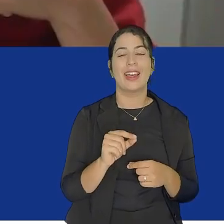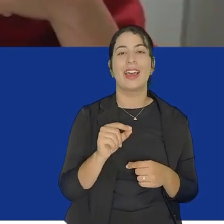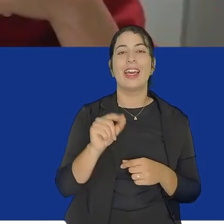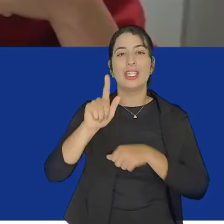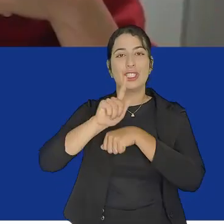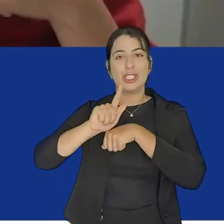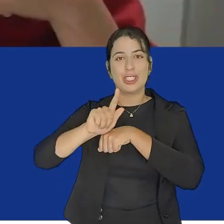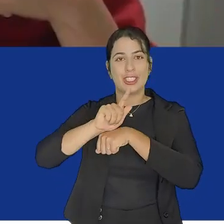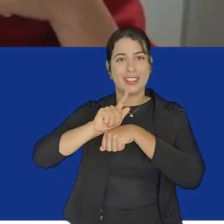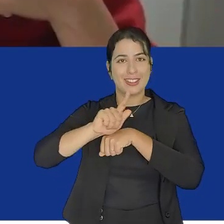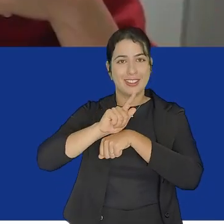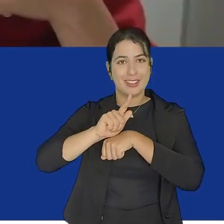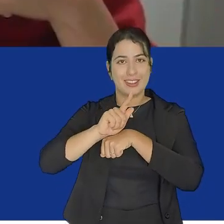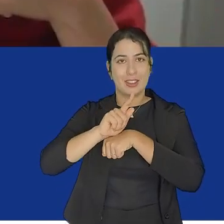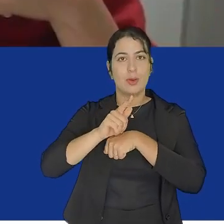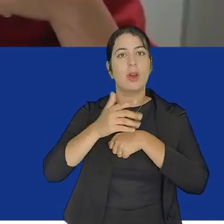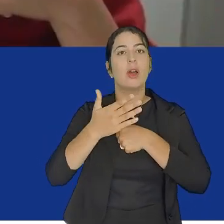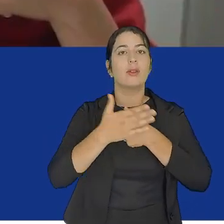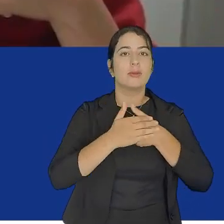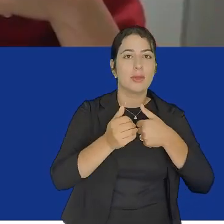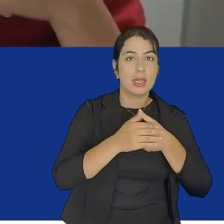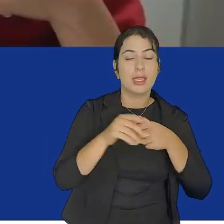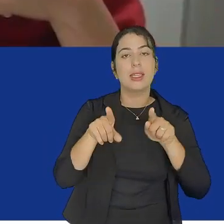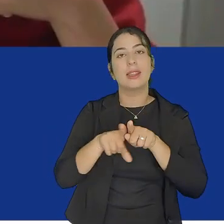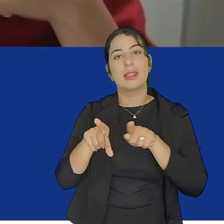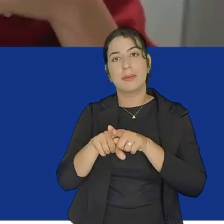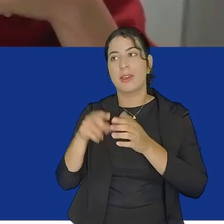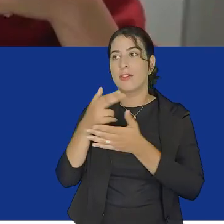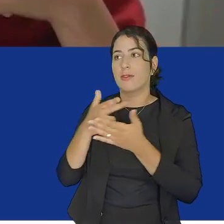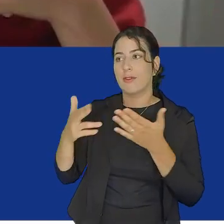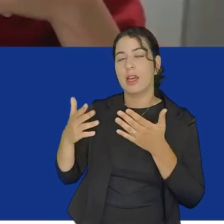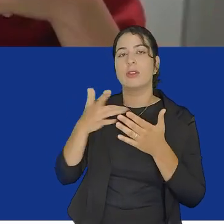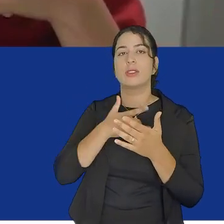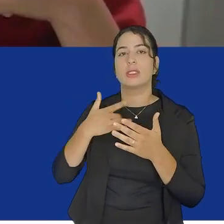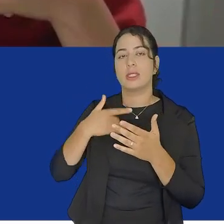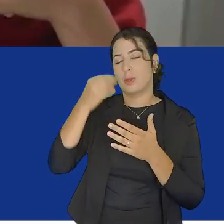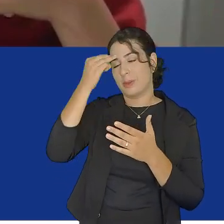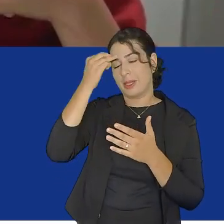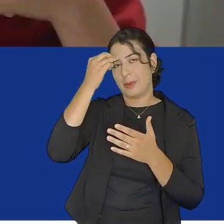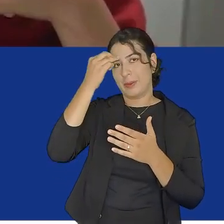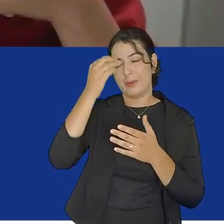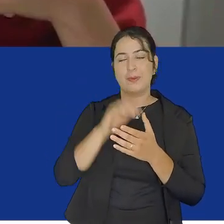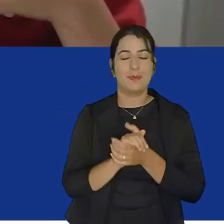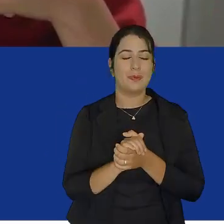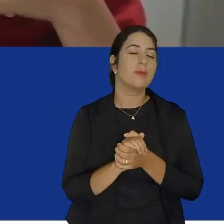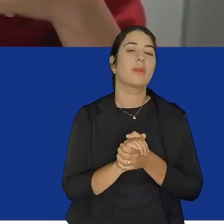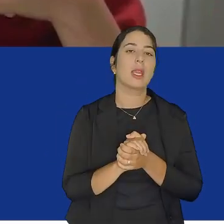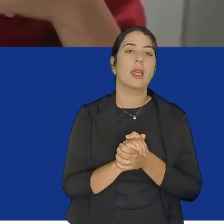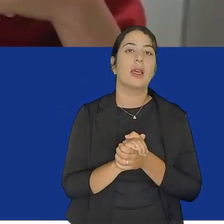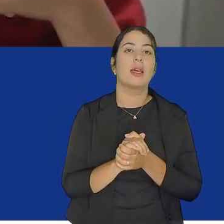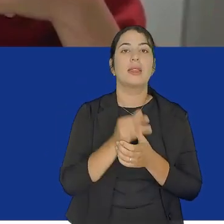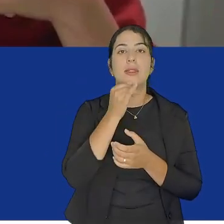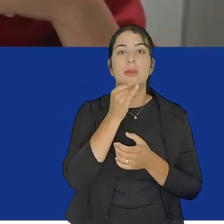dos afetos e das demandas de saúde mental, que daí trabalhava ali as demandas de saúde mental, como que o gestor